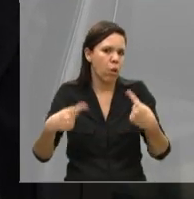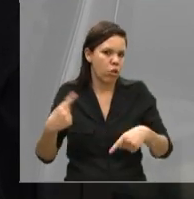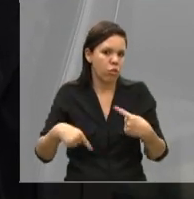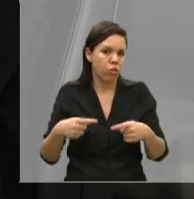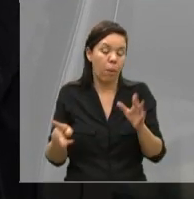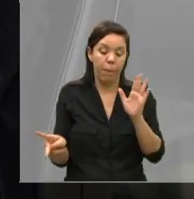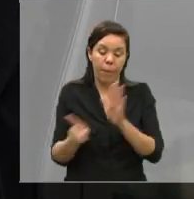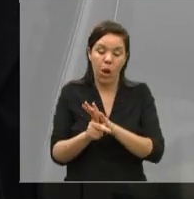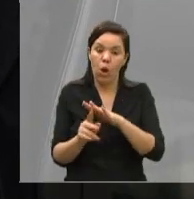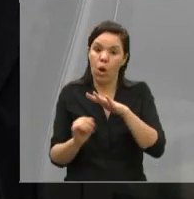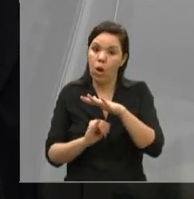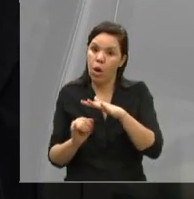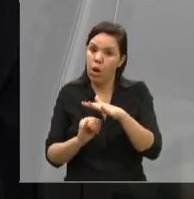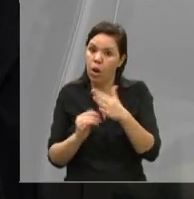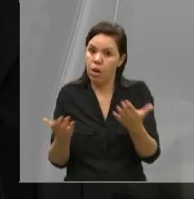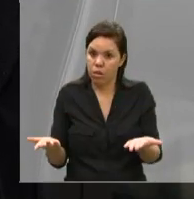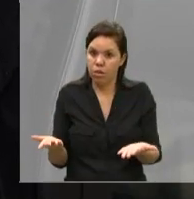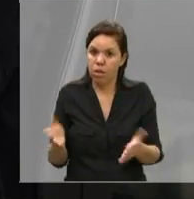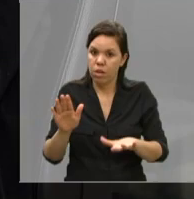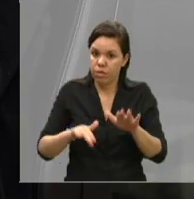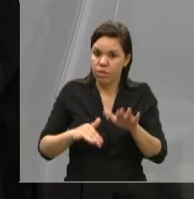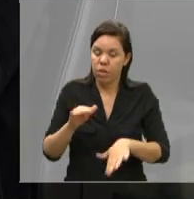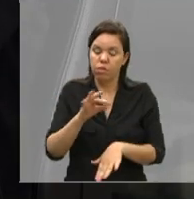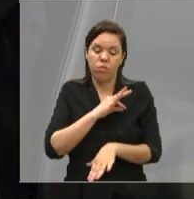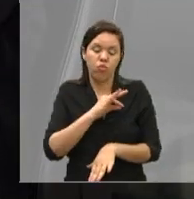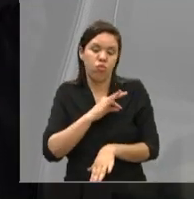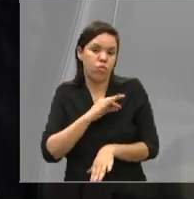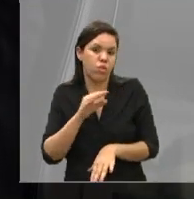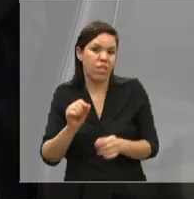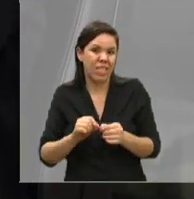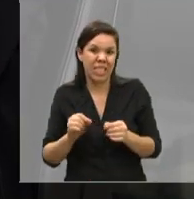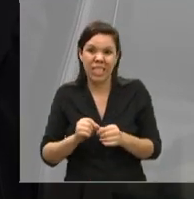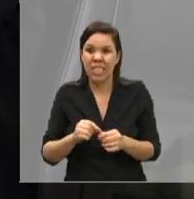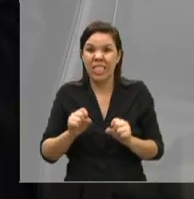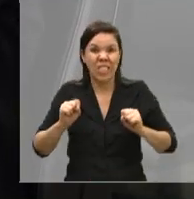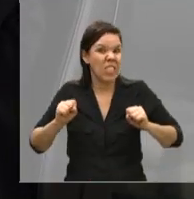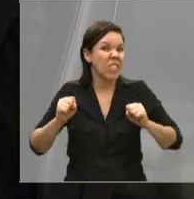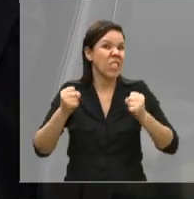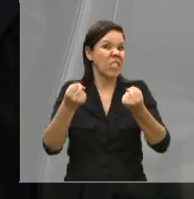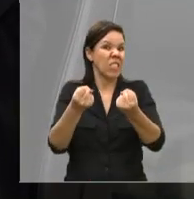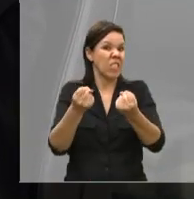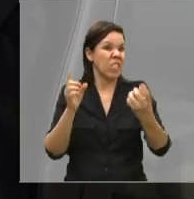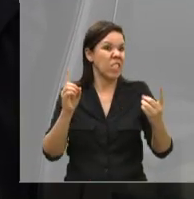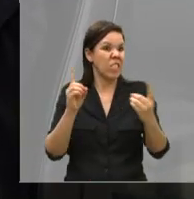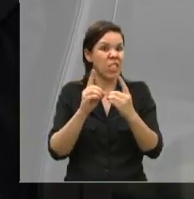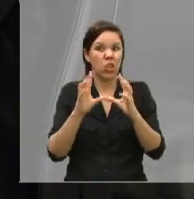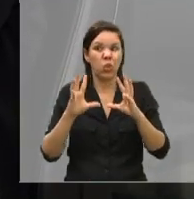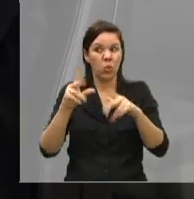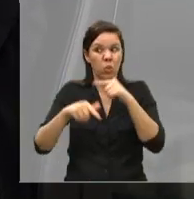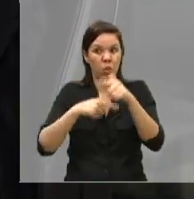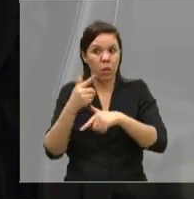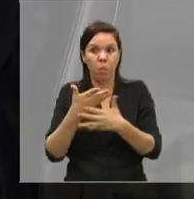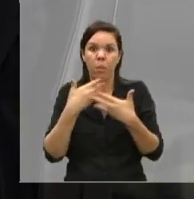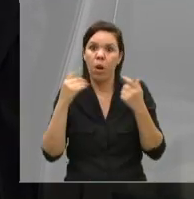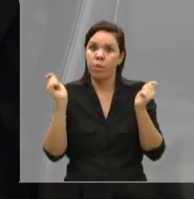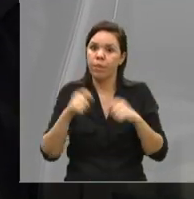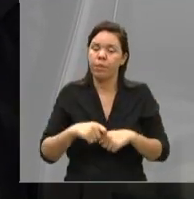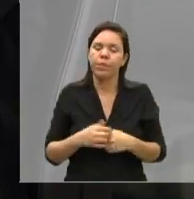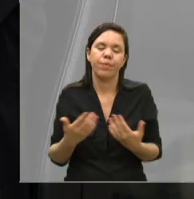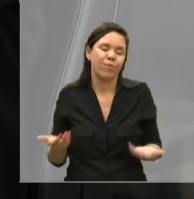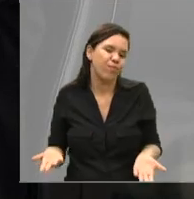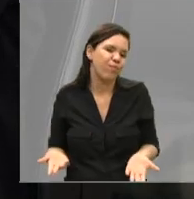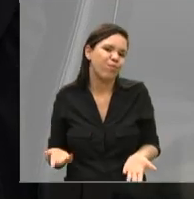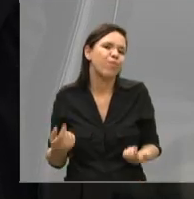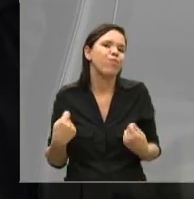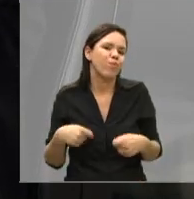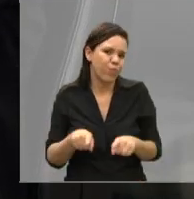institucional, né? Porque muitas vezes os policiais fazem das tripas coração para dar conta de fazer o serviço melhor possível, mas isso